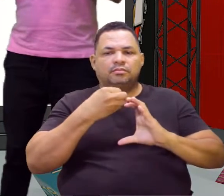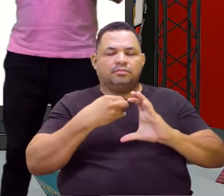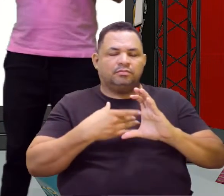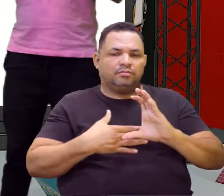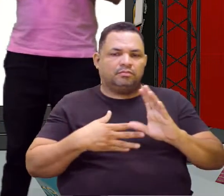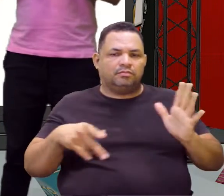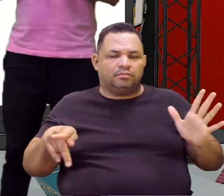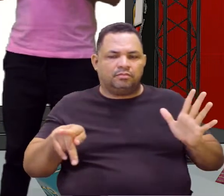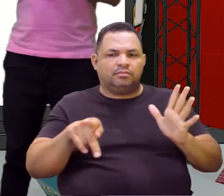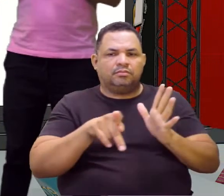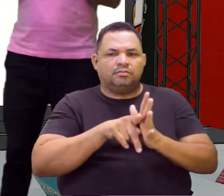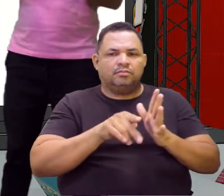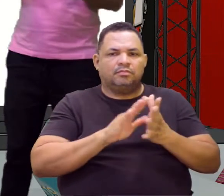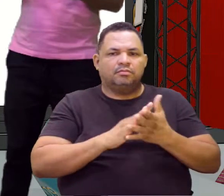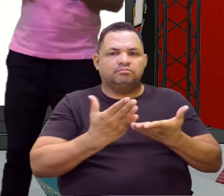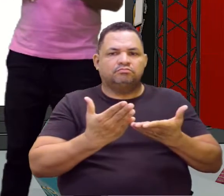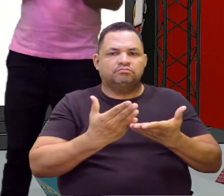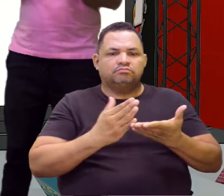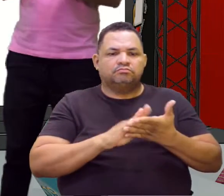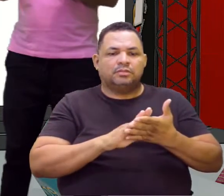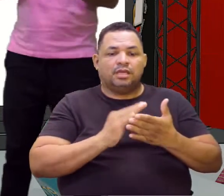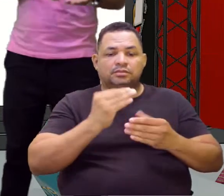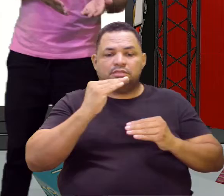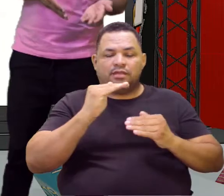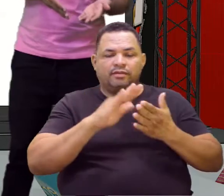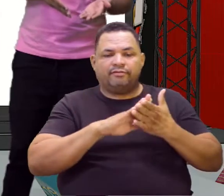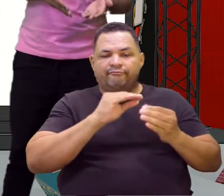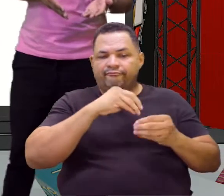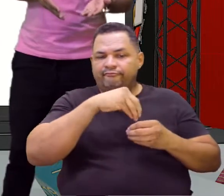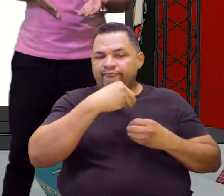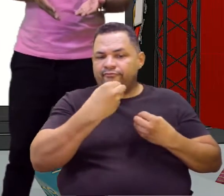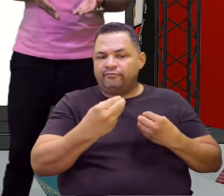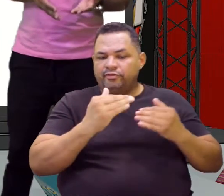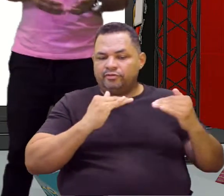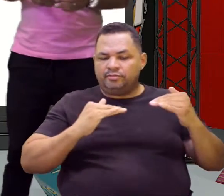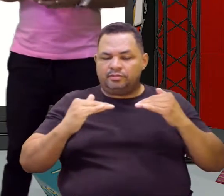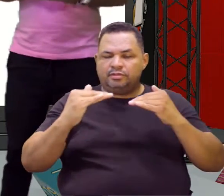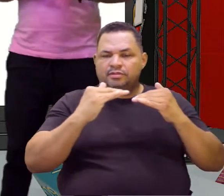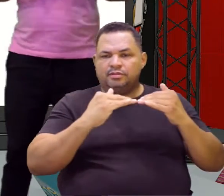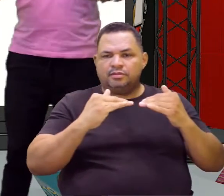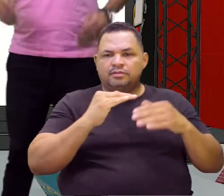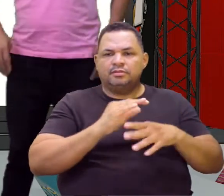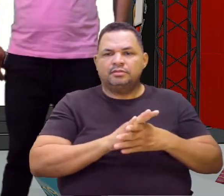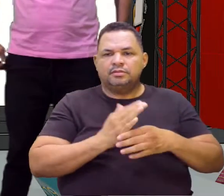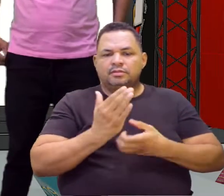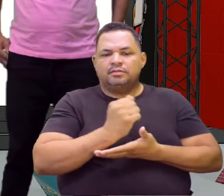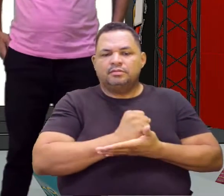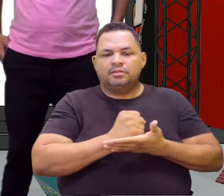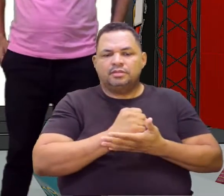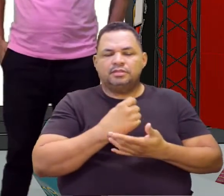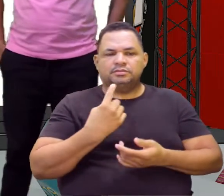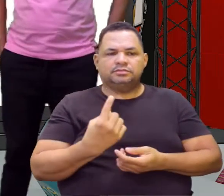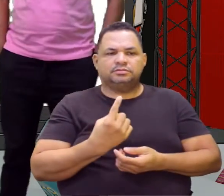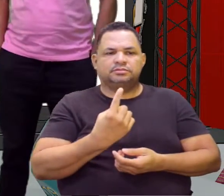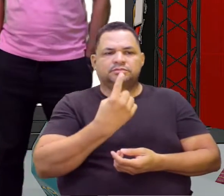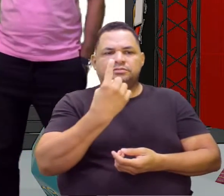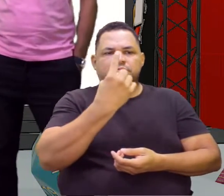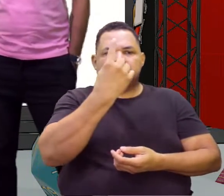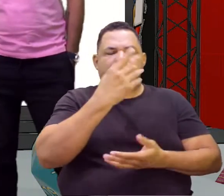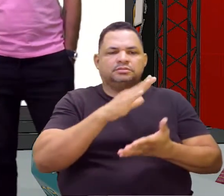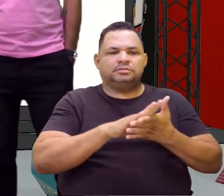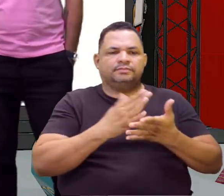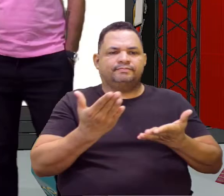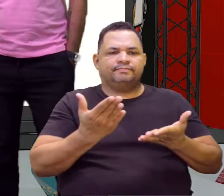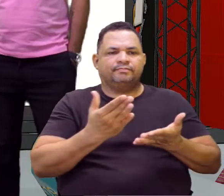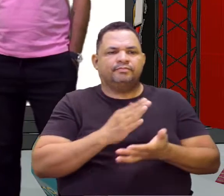características diferentes e aí eles vão perder um pouco o padrão de base e altura. Tá. Mas é bem tranquilo também, não tem muito então mistério. esses,